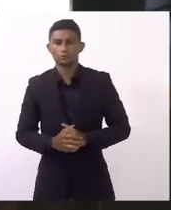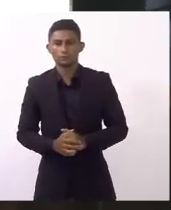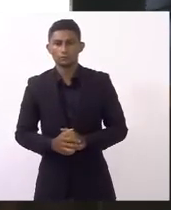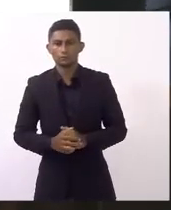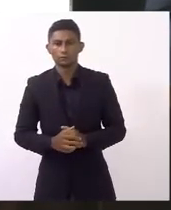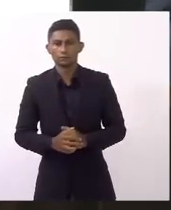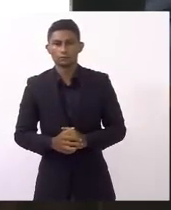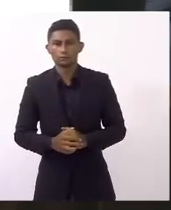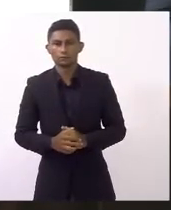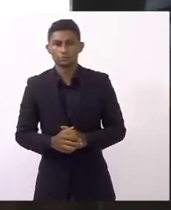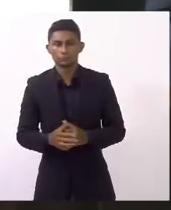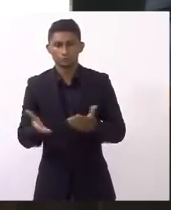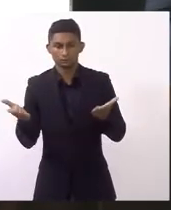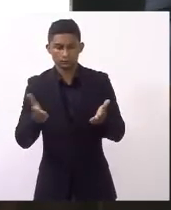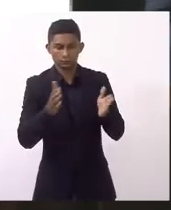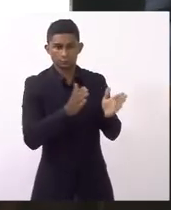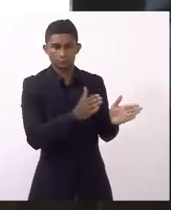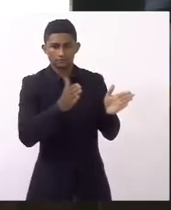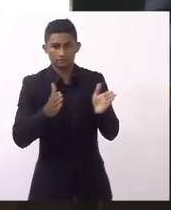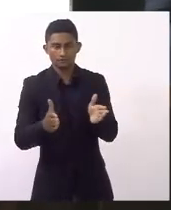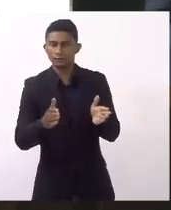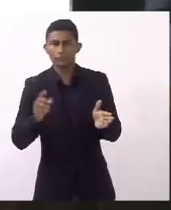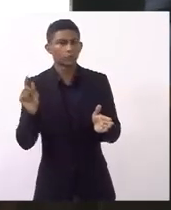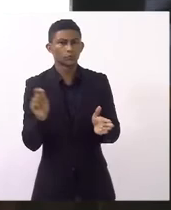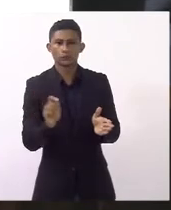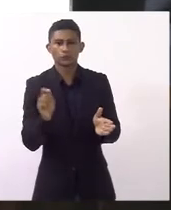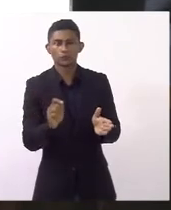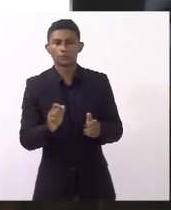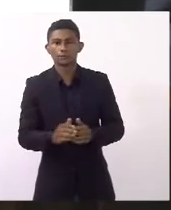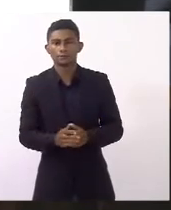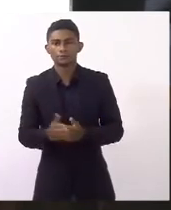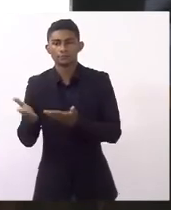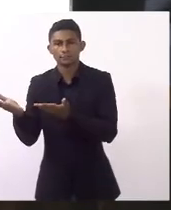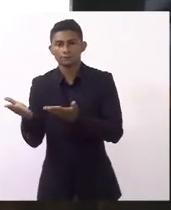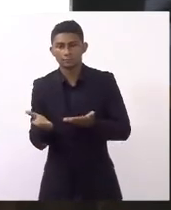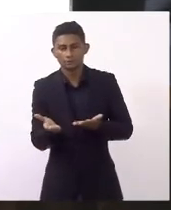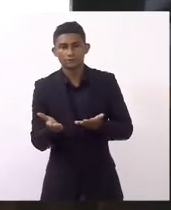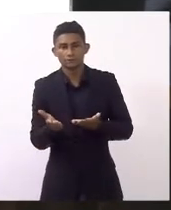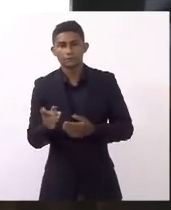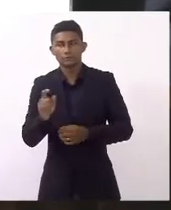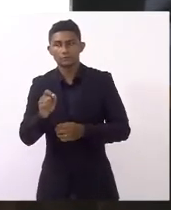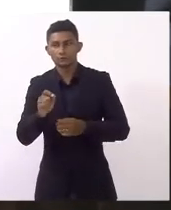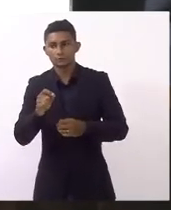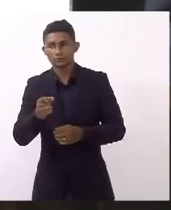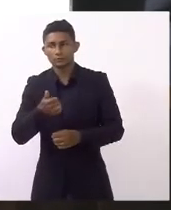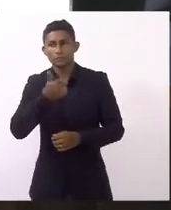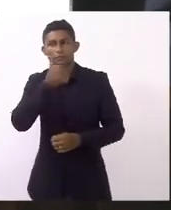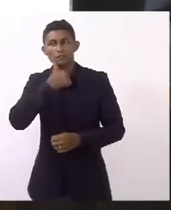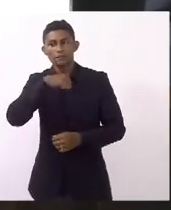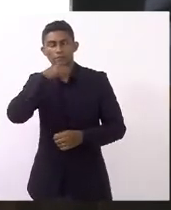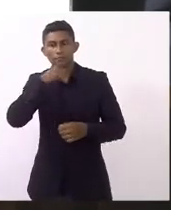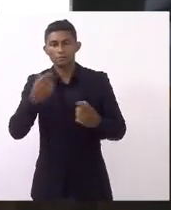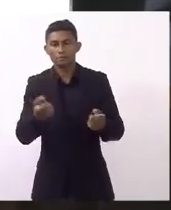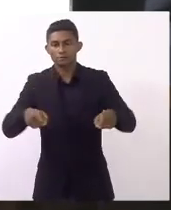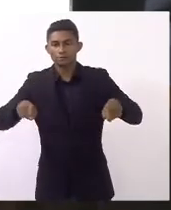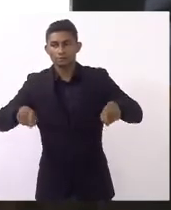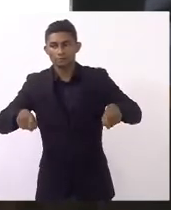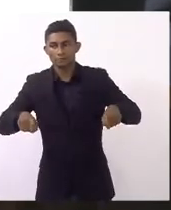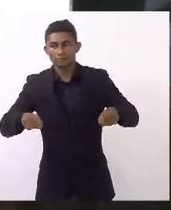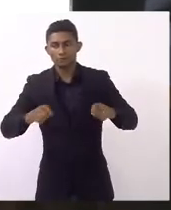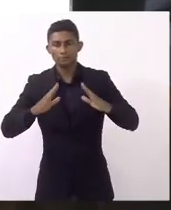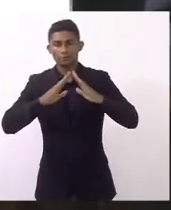bom passando agora a palavra o Babalorixá do Ilê um juaro